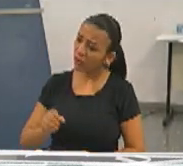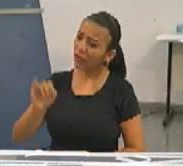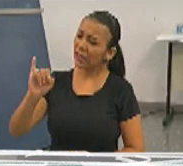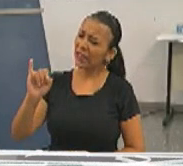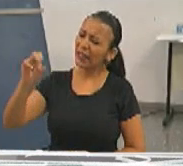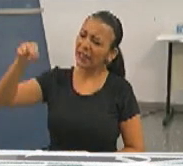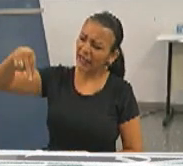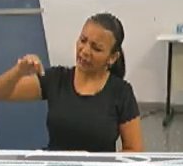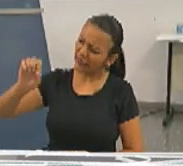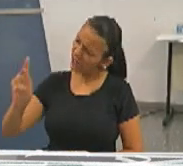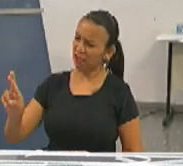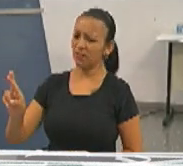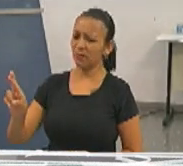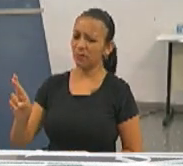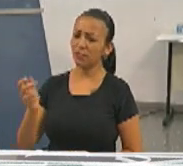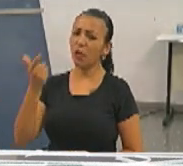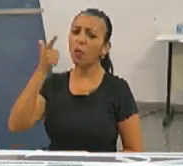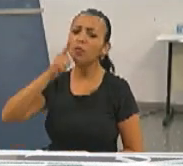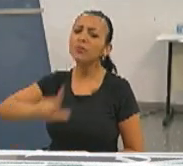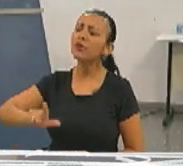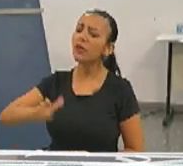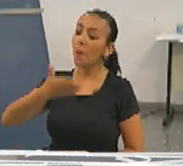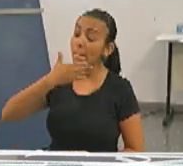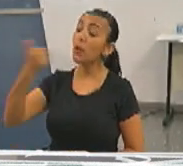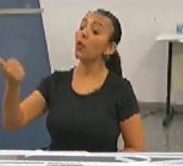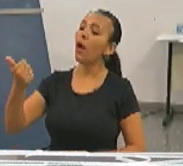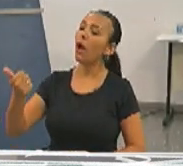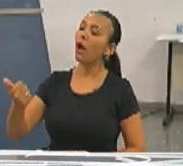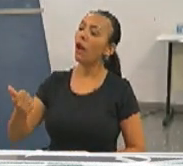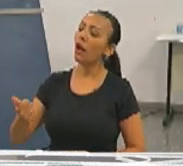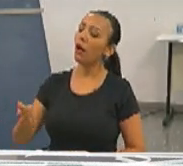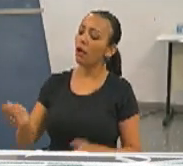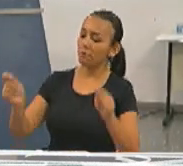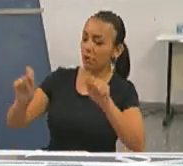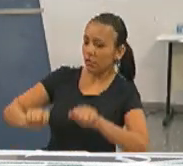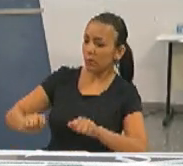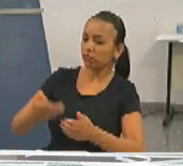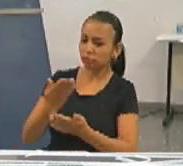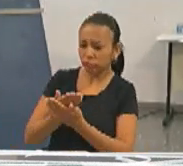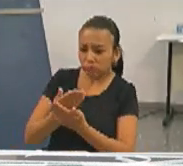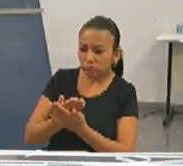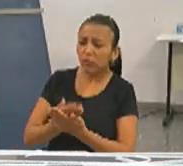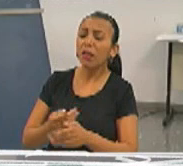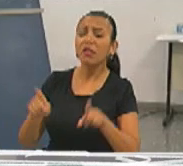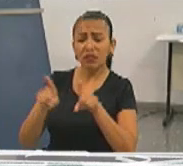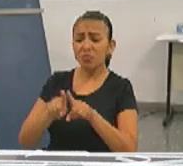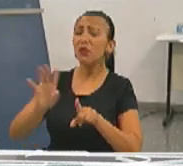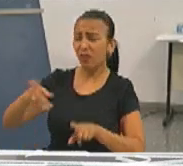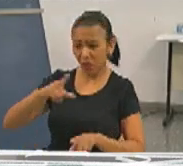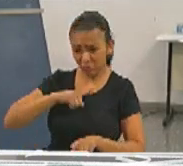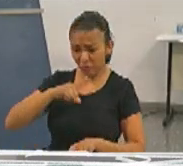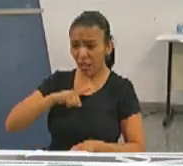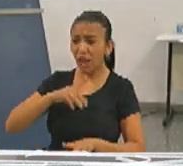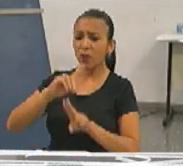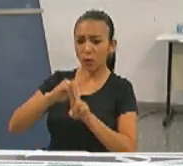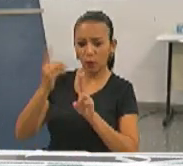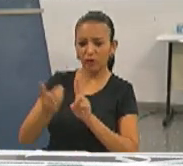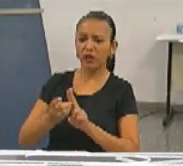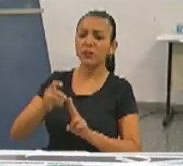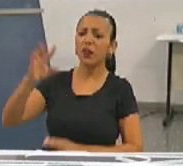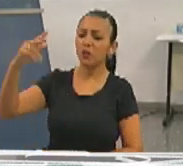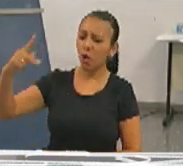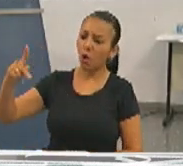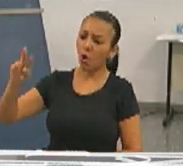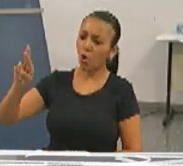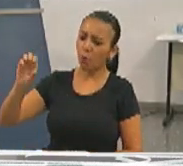um MINTER para proporcionar essa capacitação. Né? E assim como também nós já temos na Universidade o PROFIAP, que os